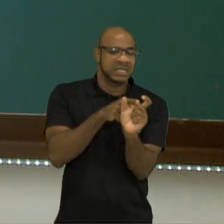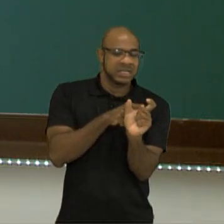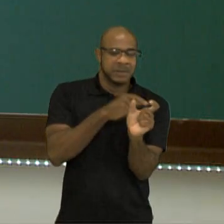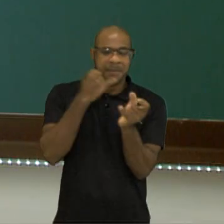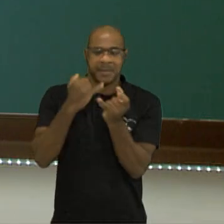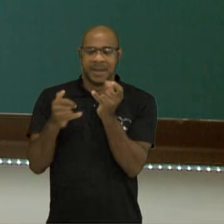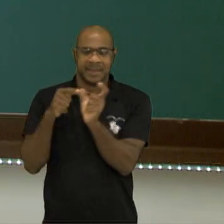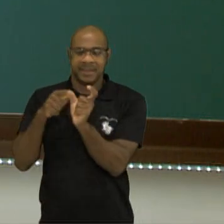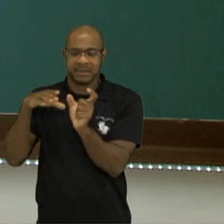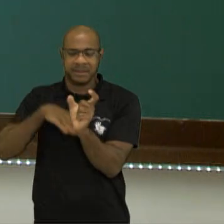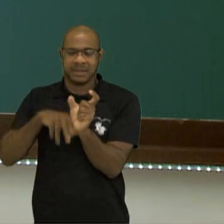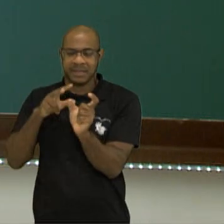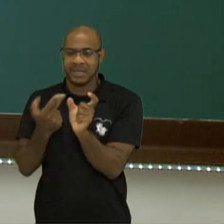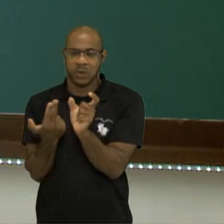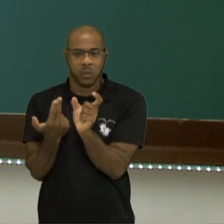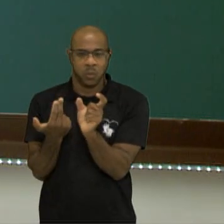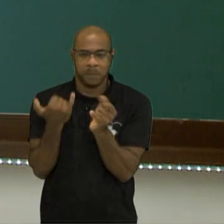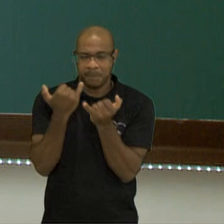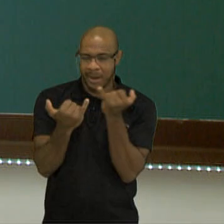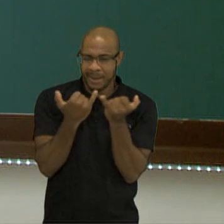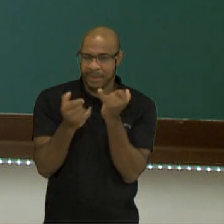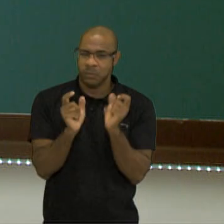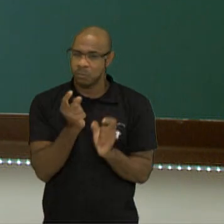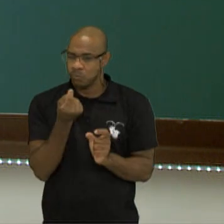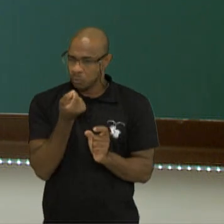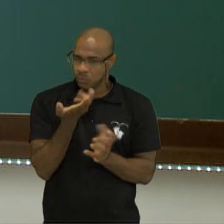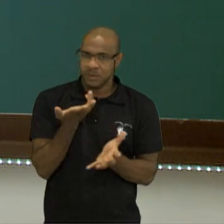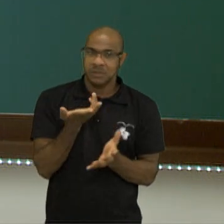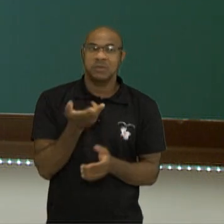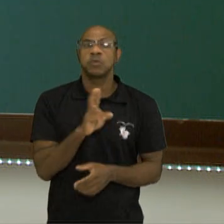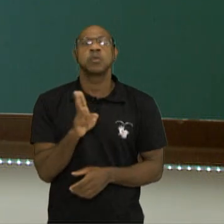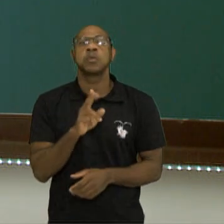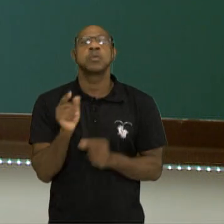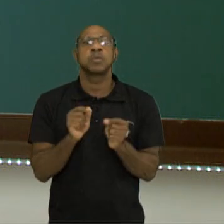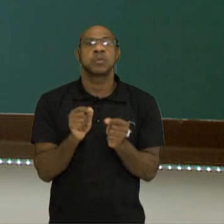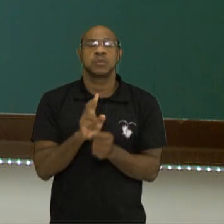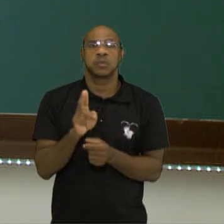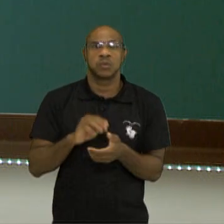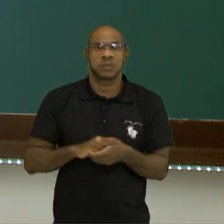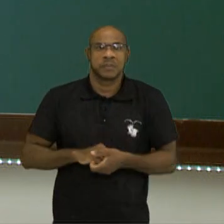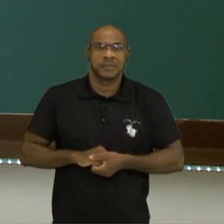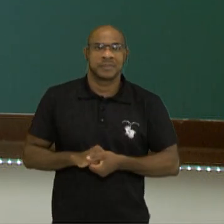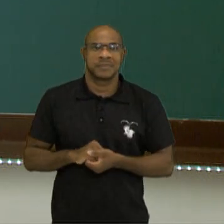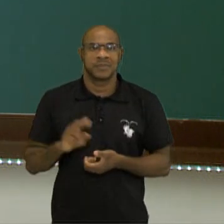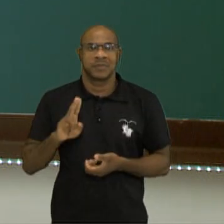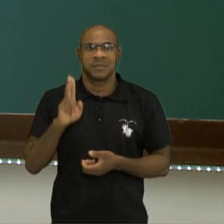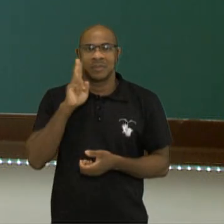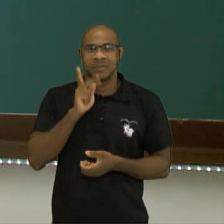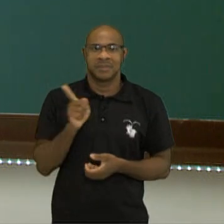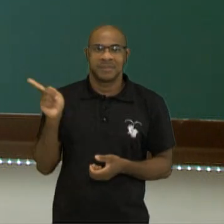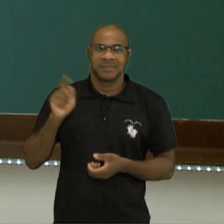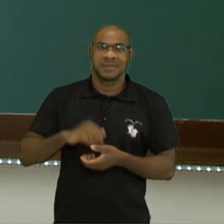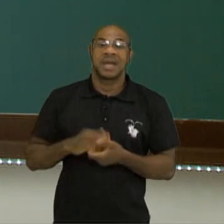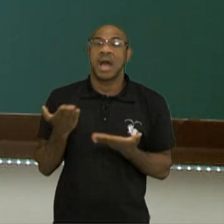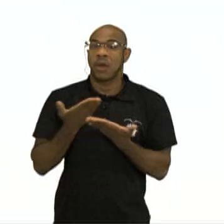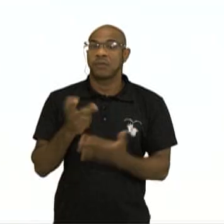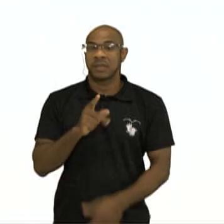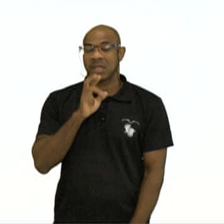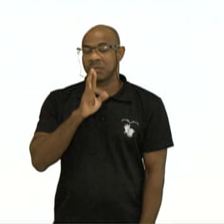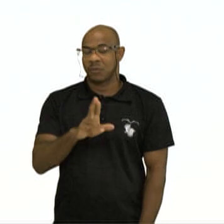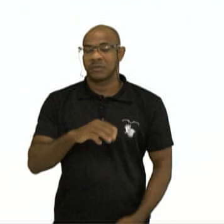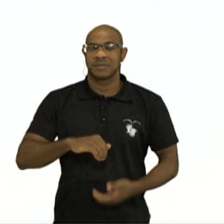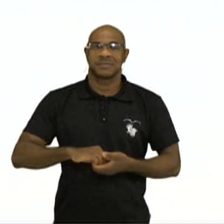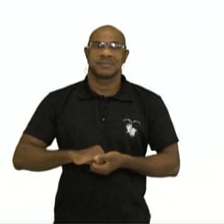língua inglesa para a língua portuguesa e vice-versa, a gente chama elas de transparent words. Responda agora.